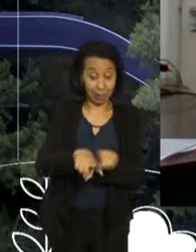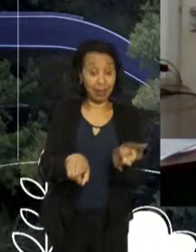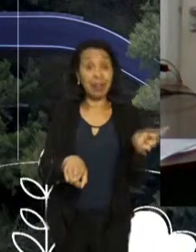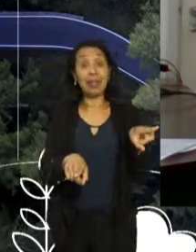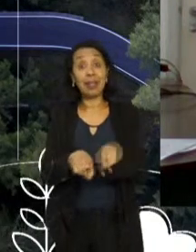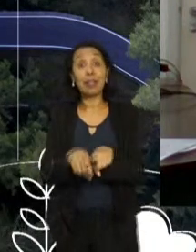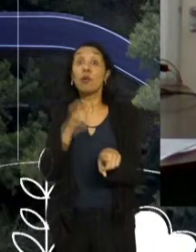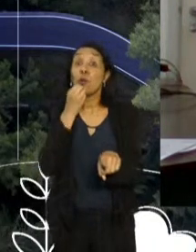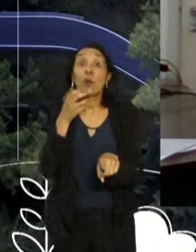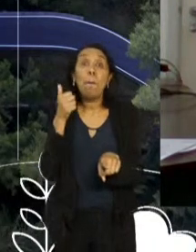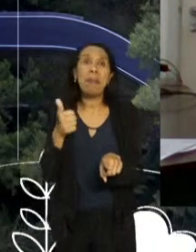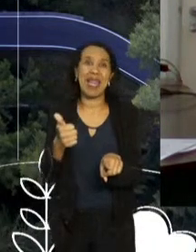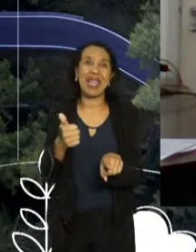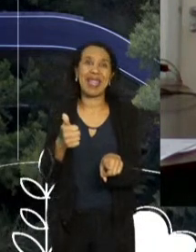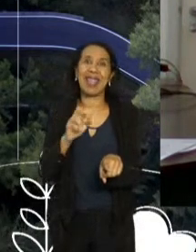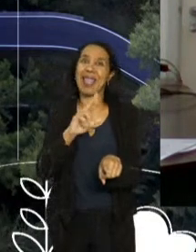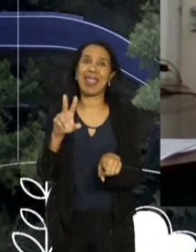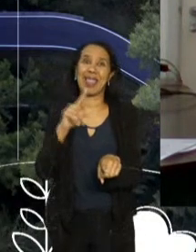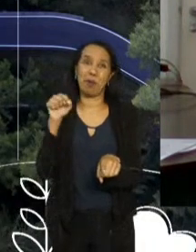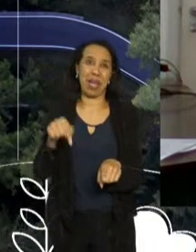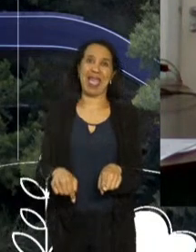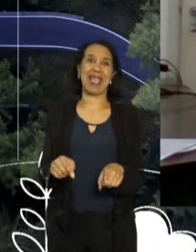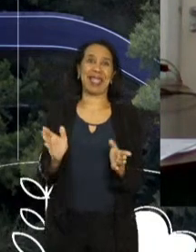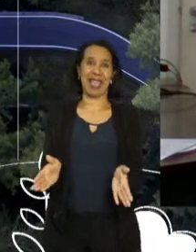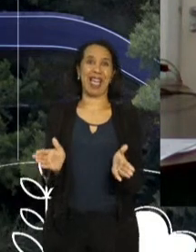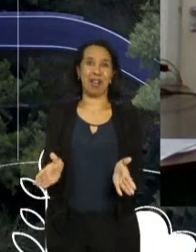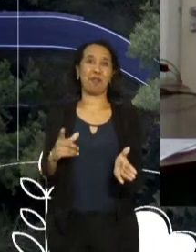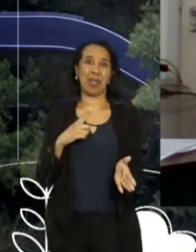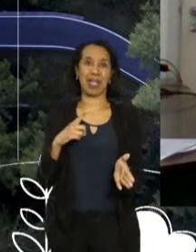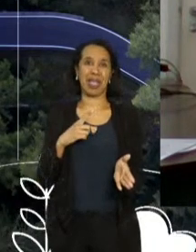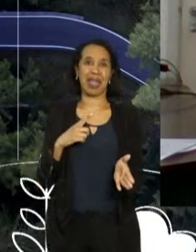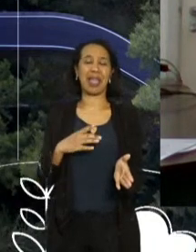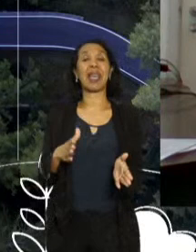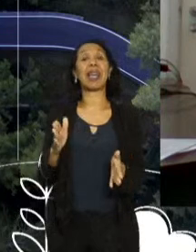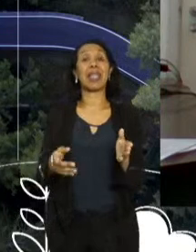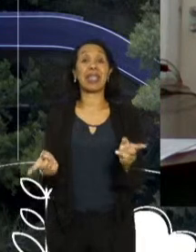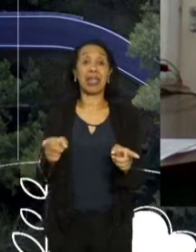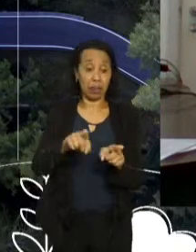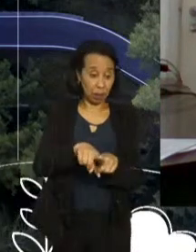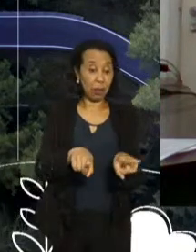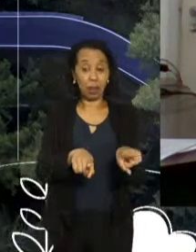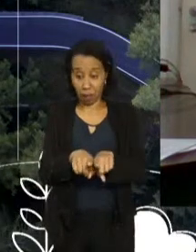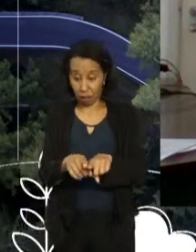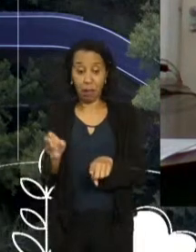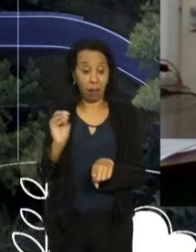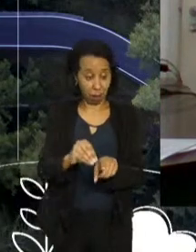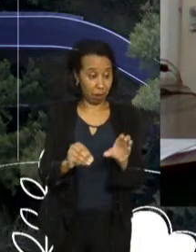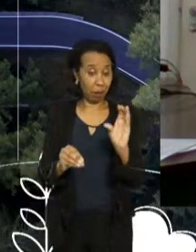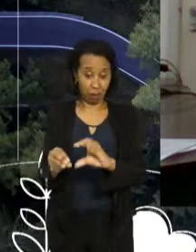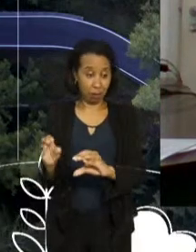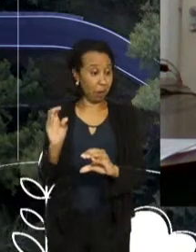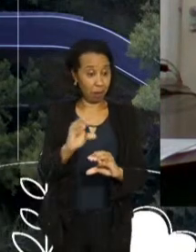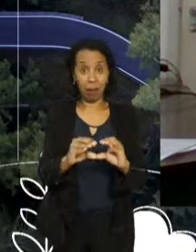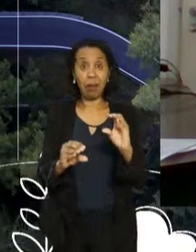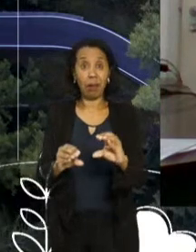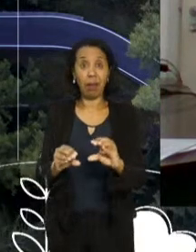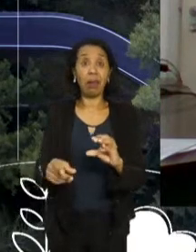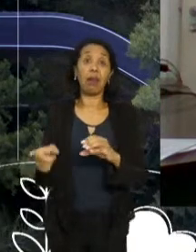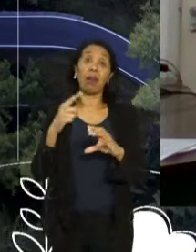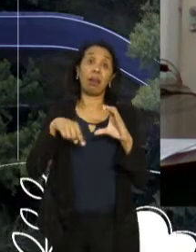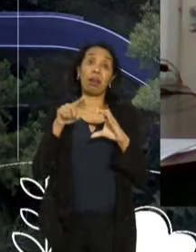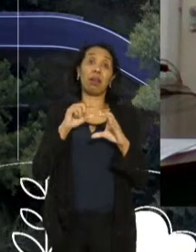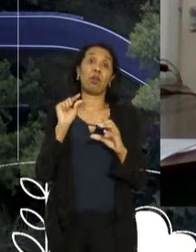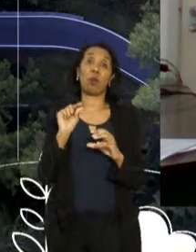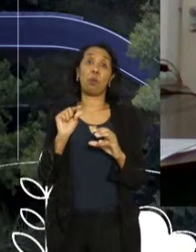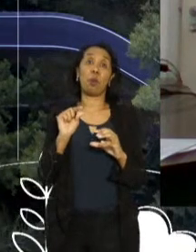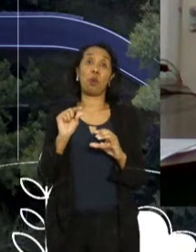esse que a gente faz hoje, que é um subsídio que, às vezes, injeta recursos no setor que retorna pouco.